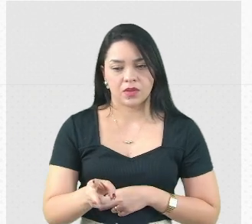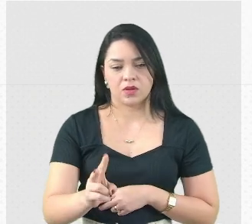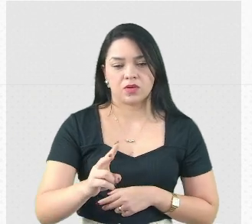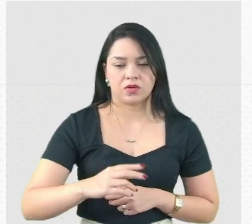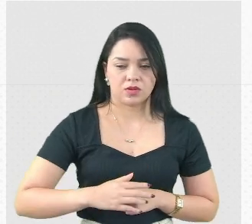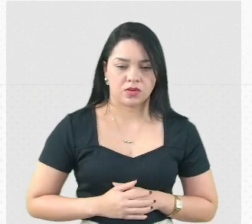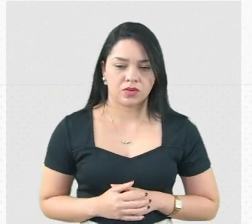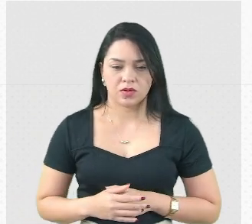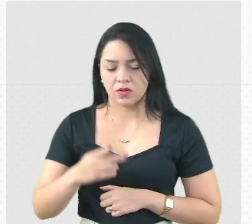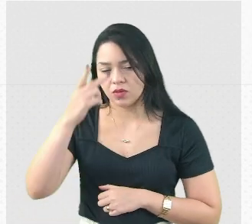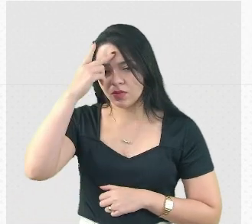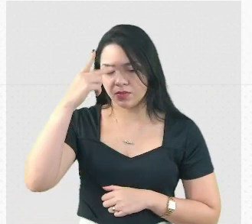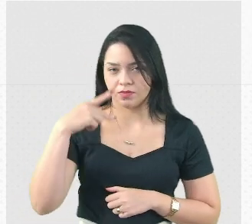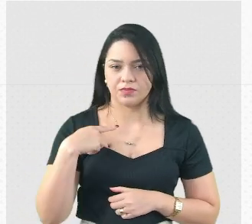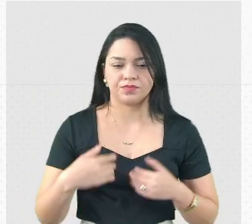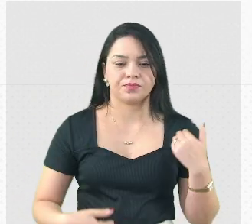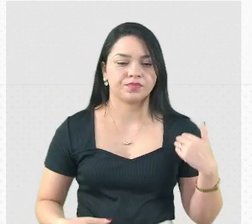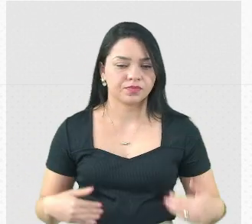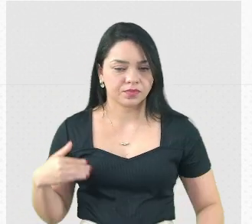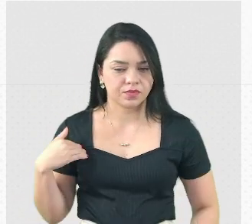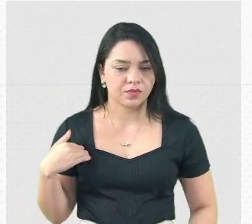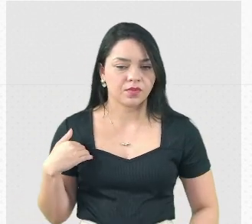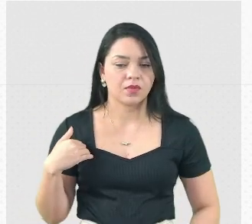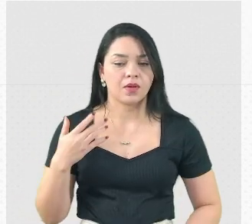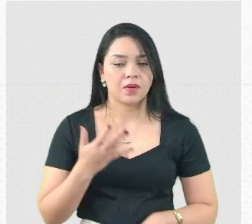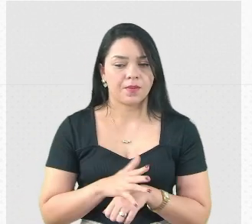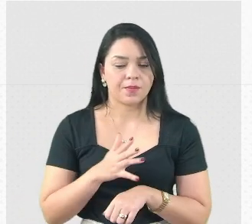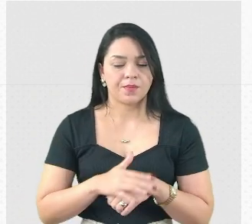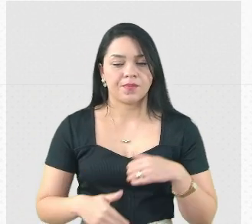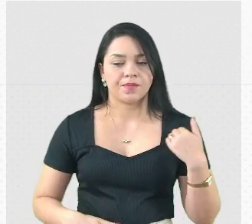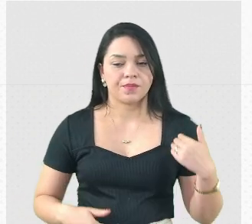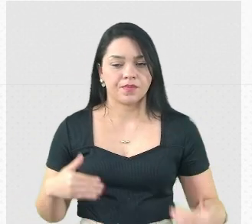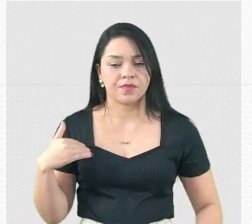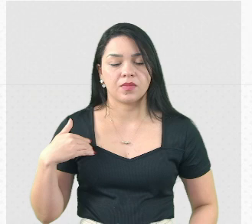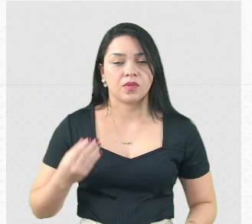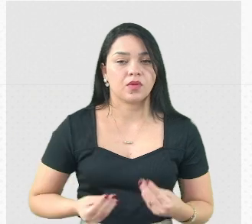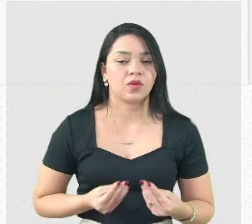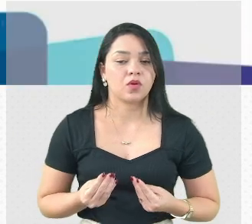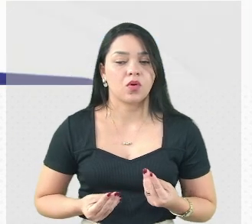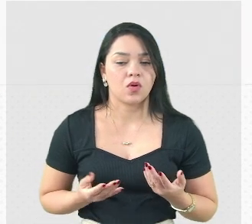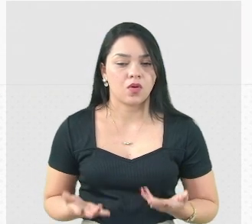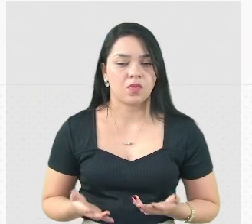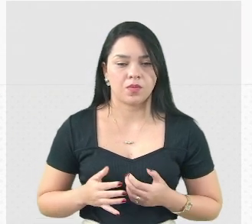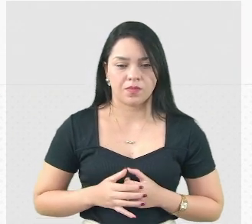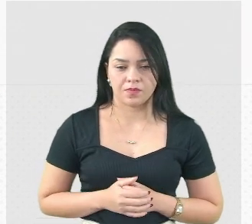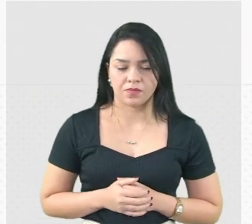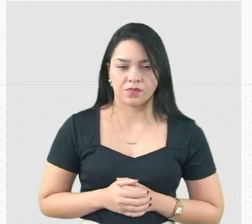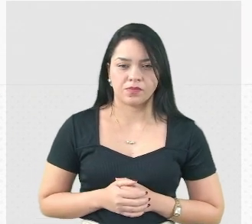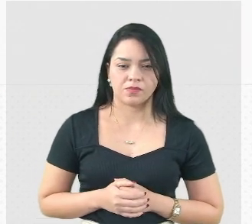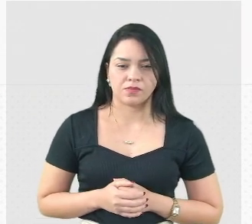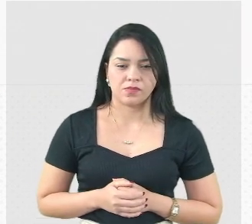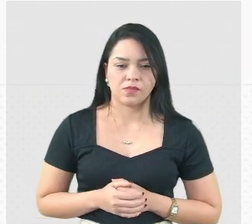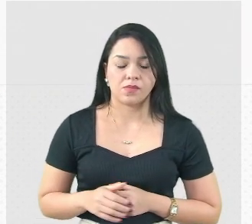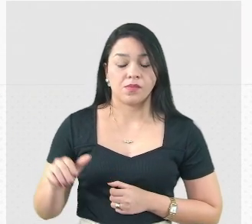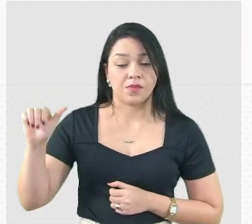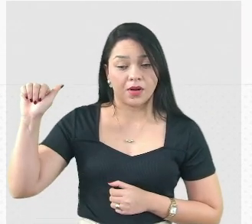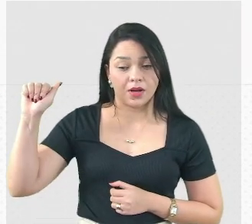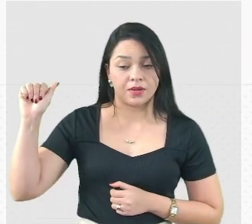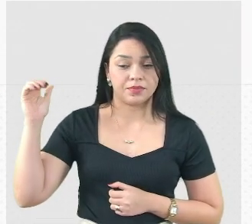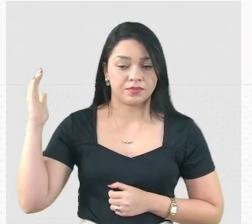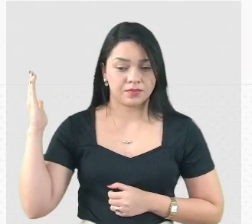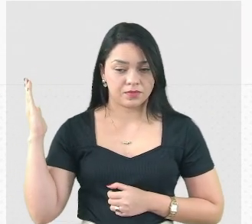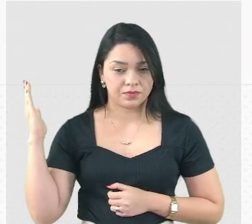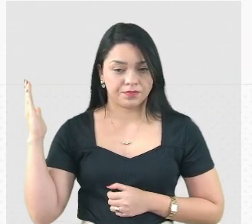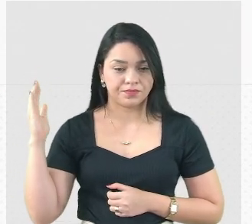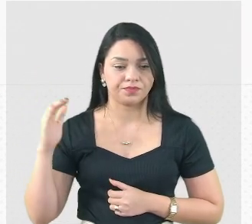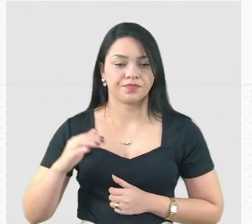permanente e contínua o seu próprio corpo, concebendo práticas corporais como meios para ampliar a